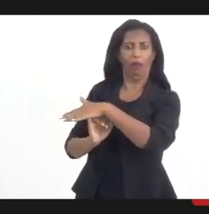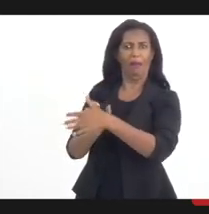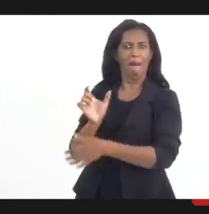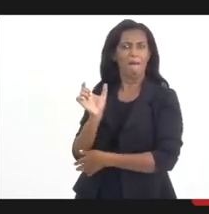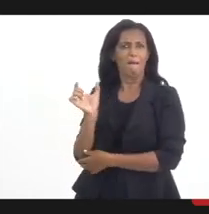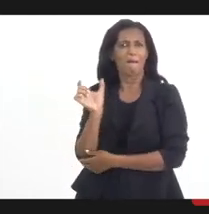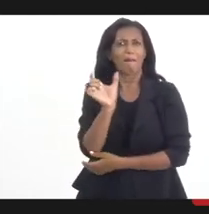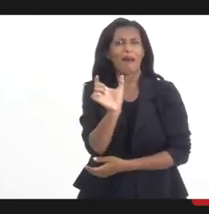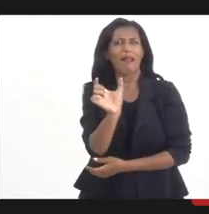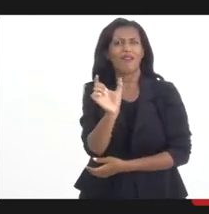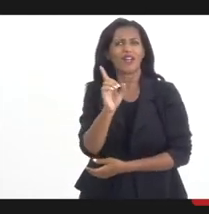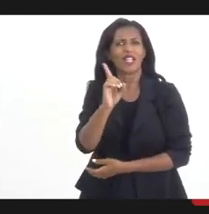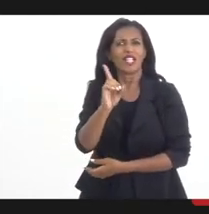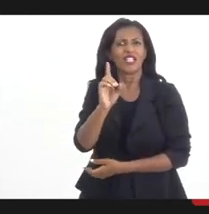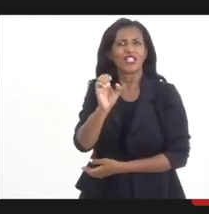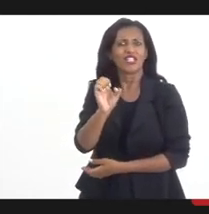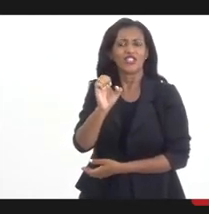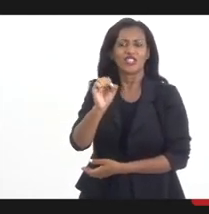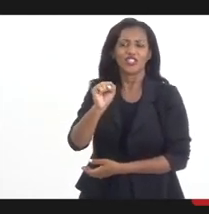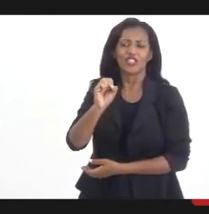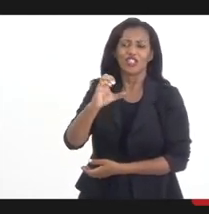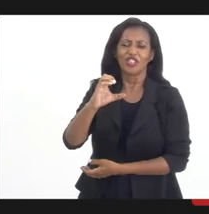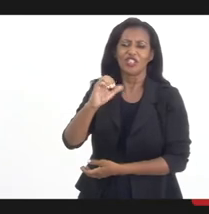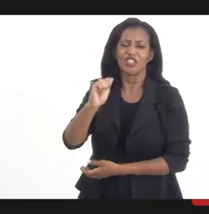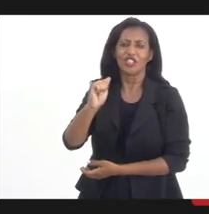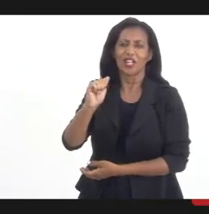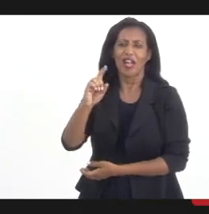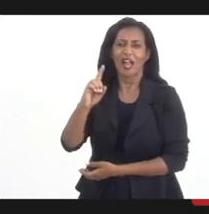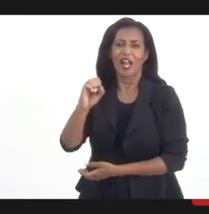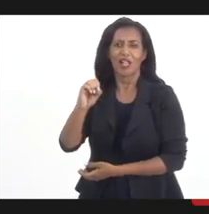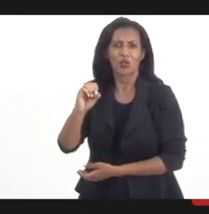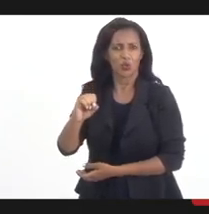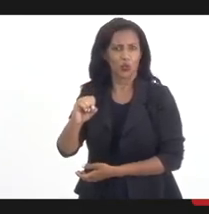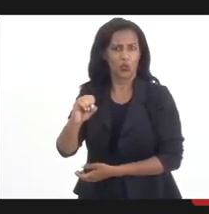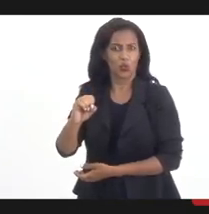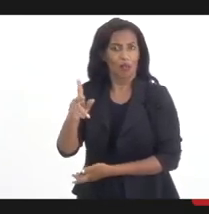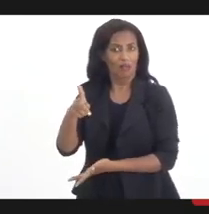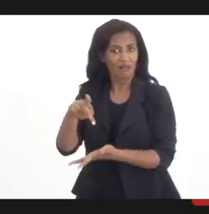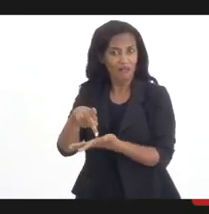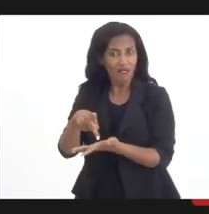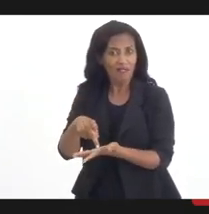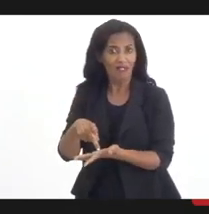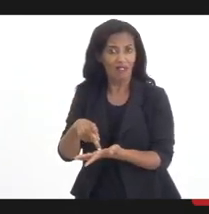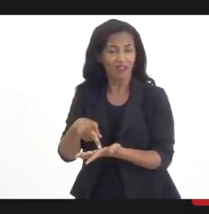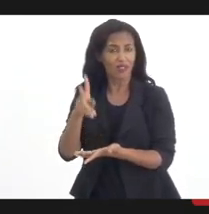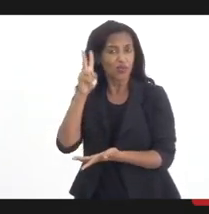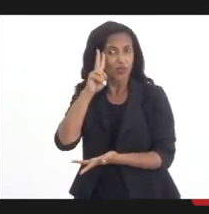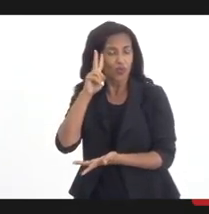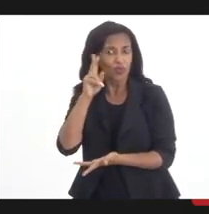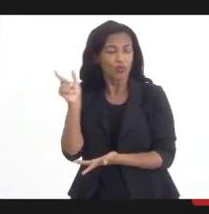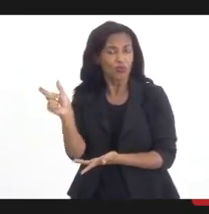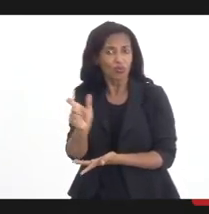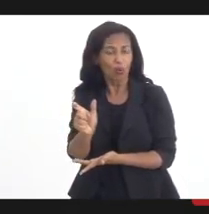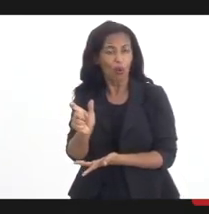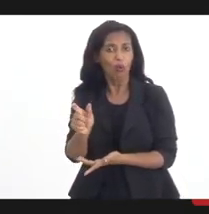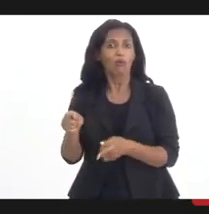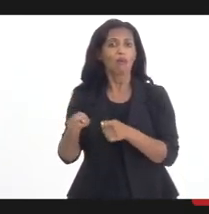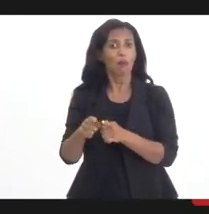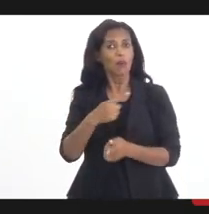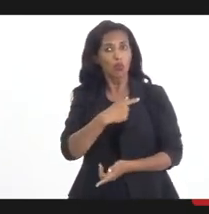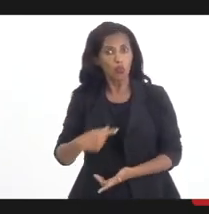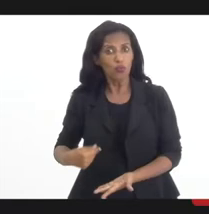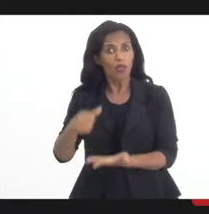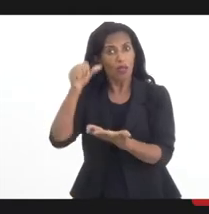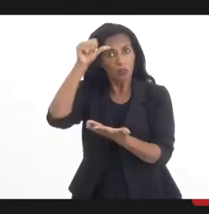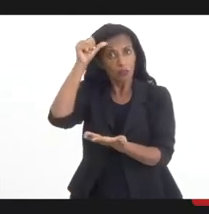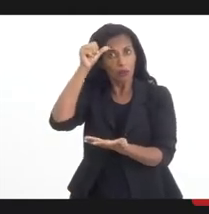descaso foi citada aqui muitas vezes por quem defende o projeto. E é verdade, um histórico descaso, inclusive do governo Cláudio